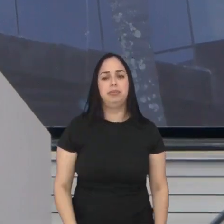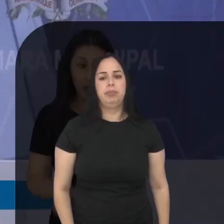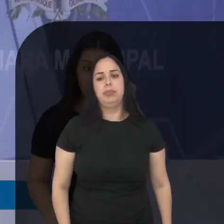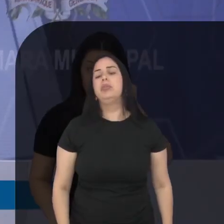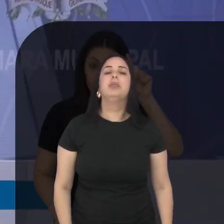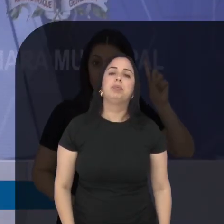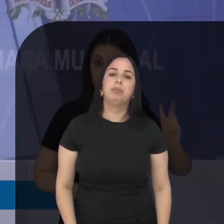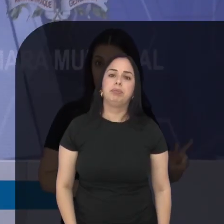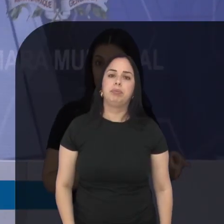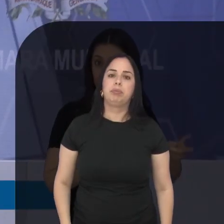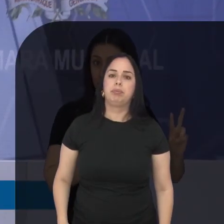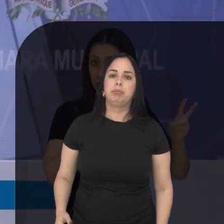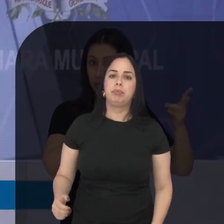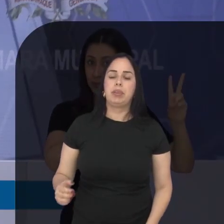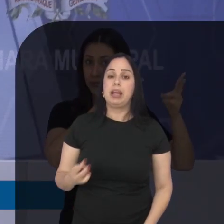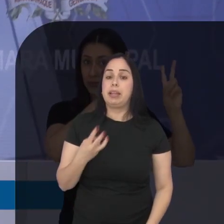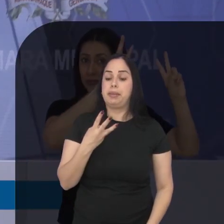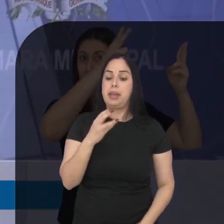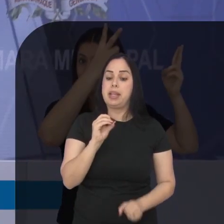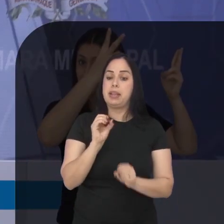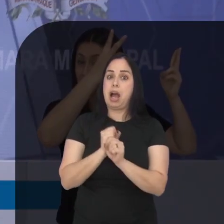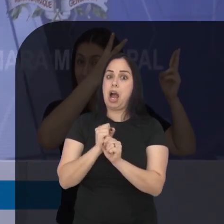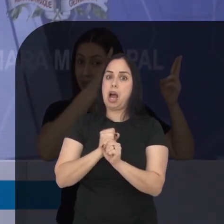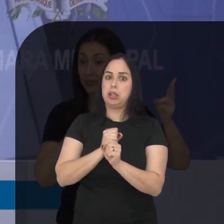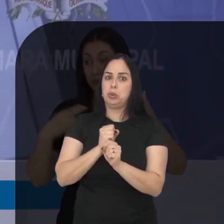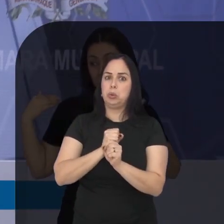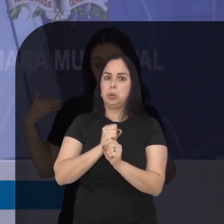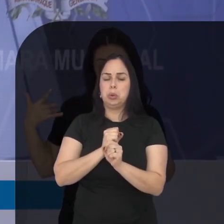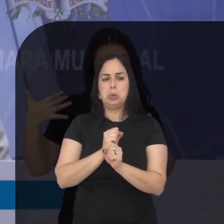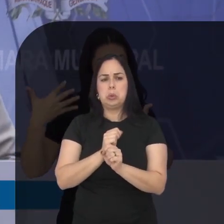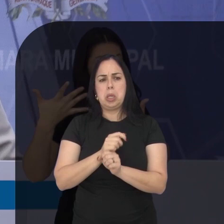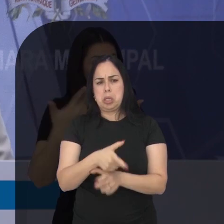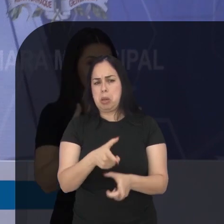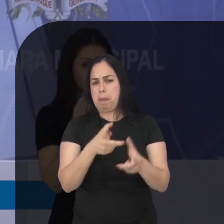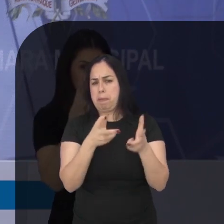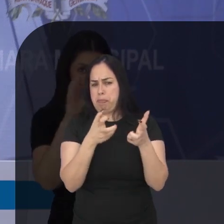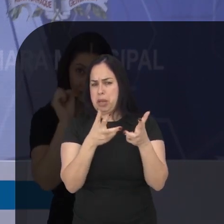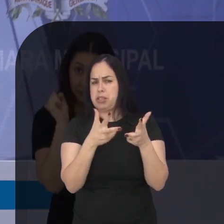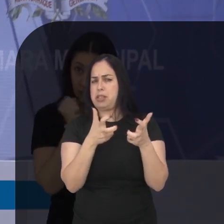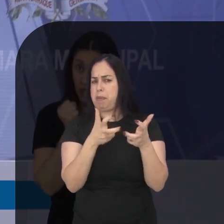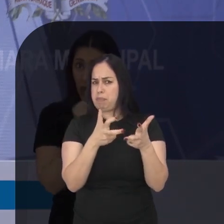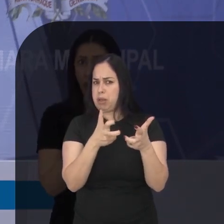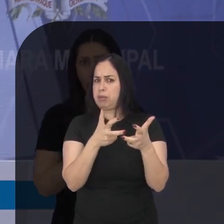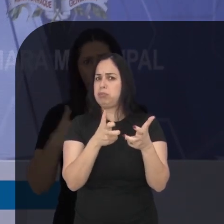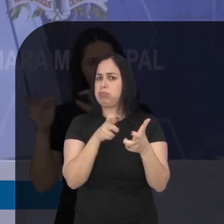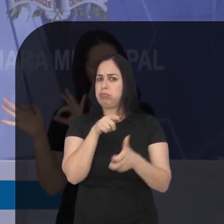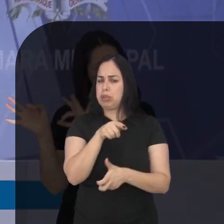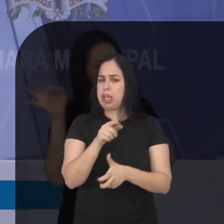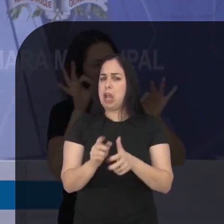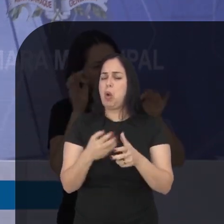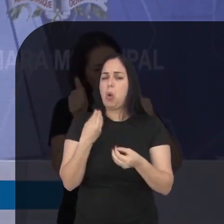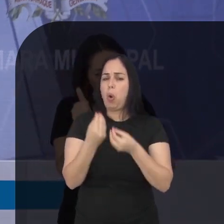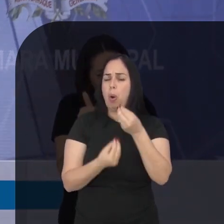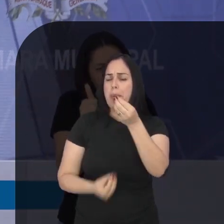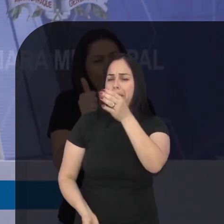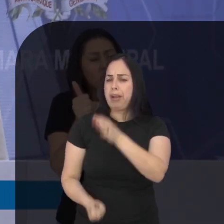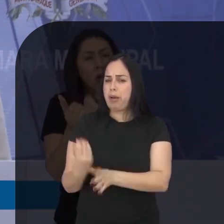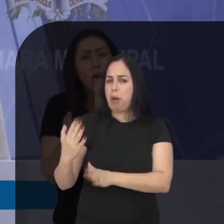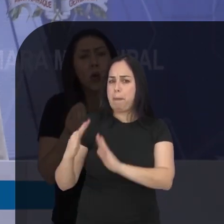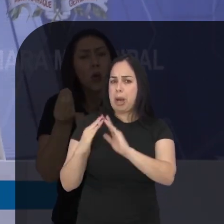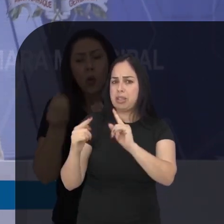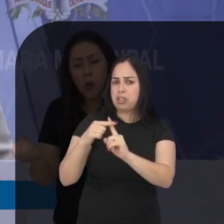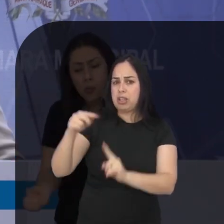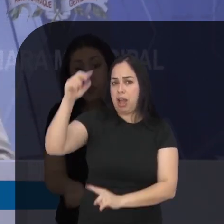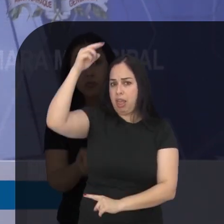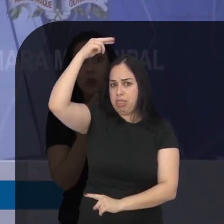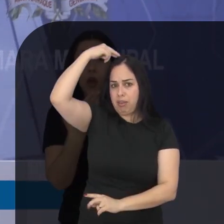cidade. Ao longo desses 30 anos, acompanhei de perto todo o processo da fundação da Batista